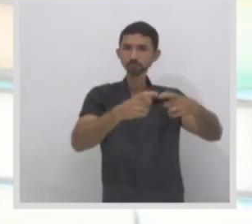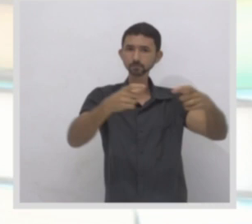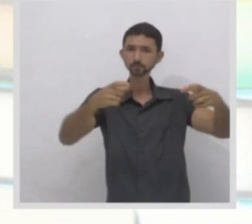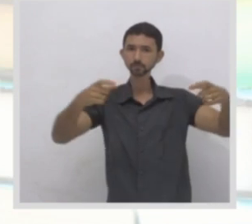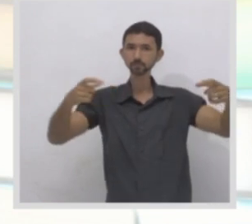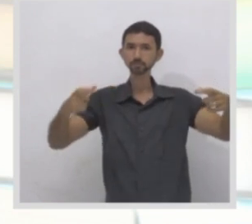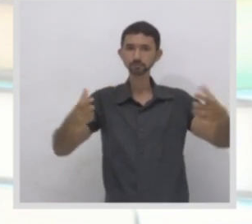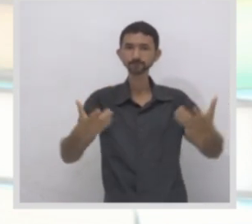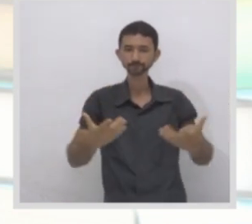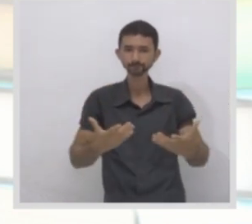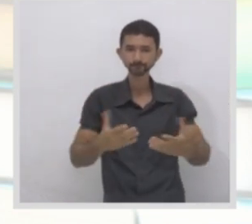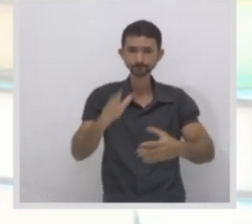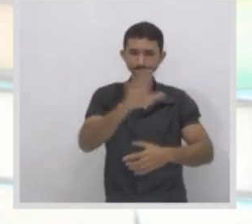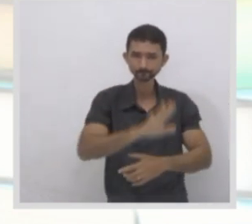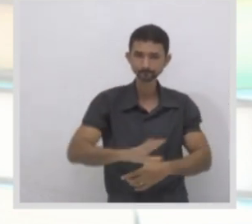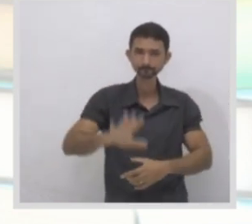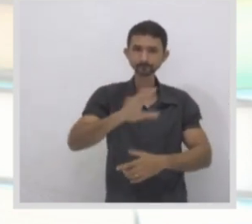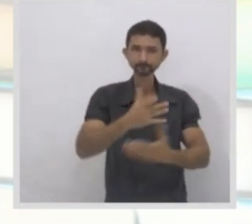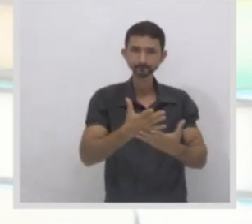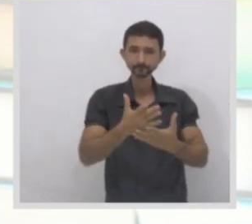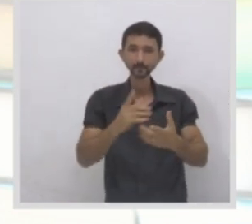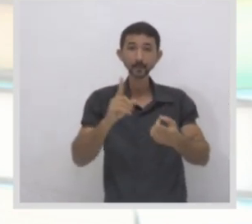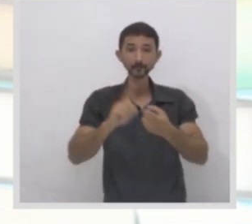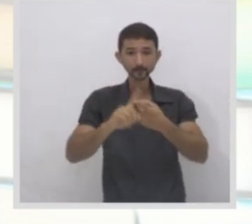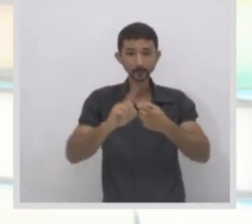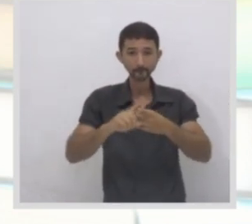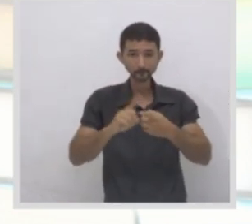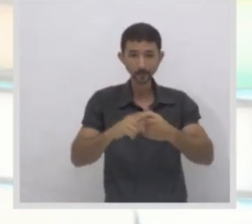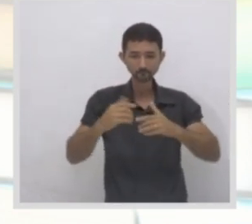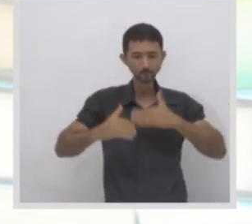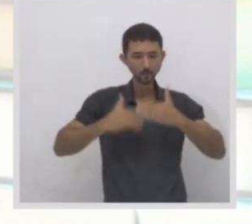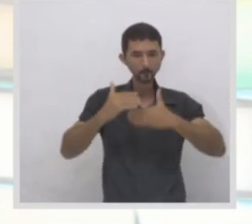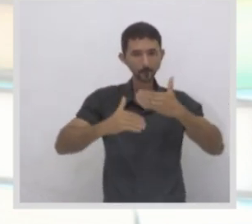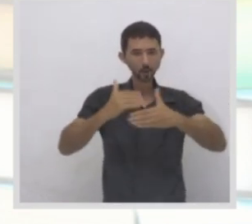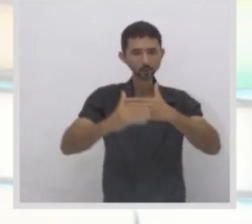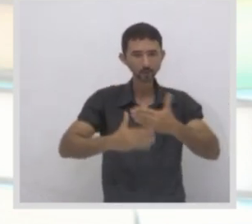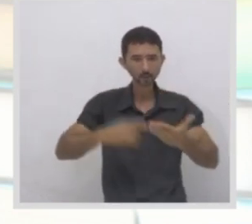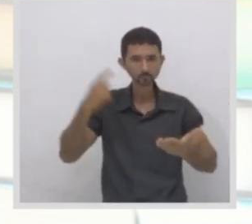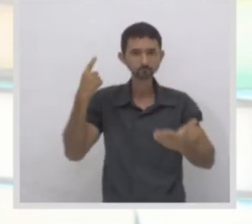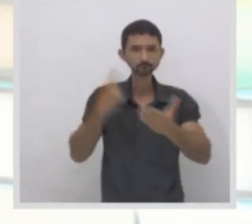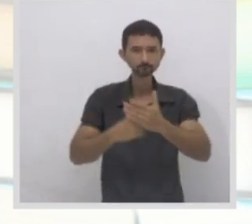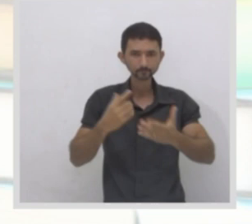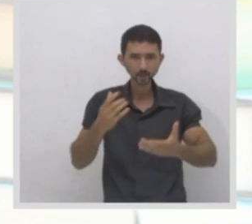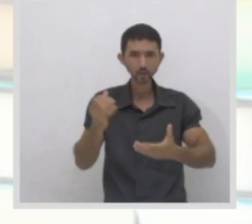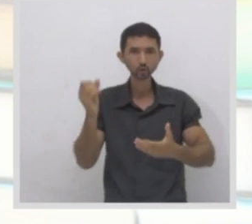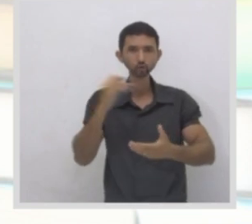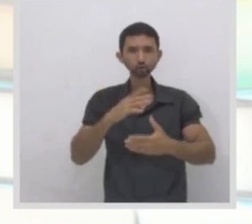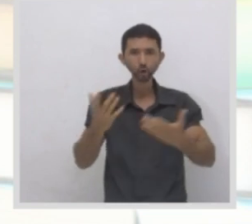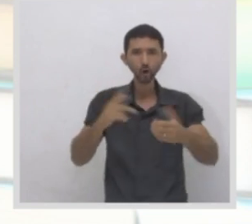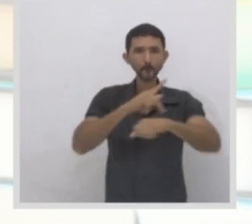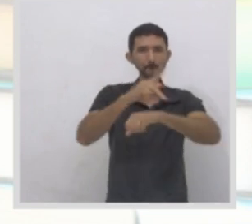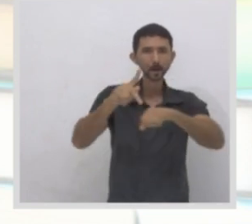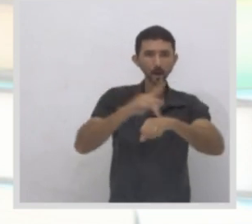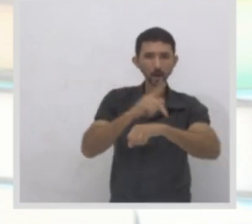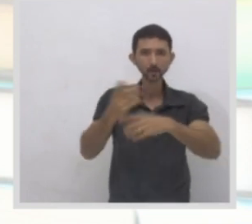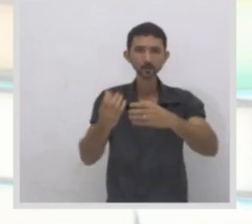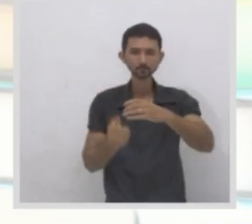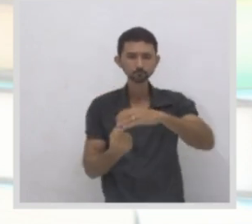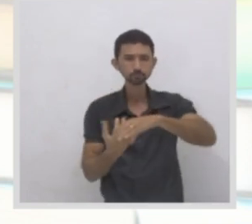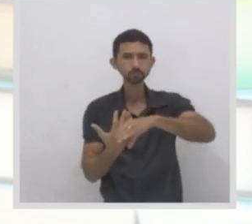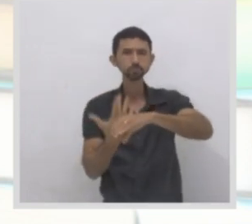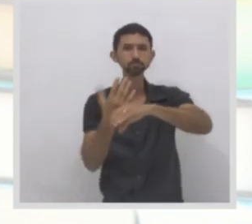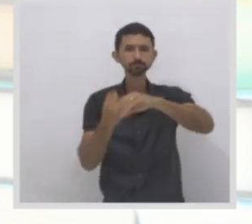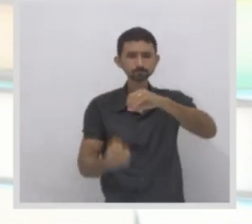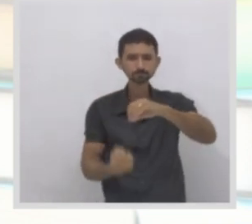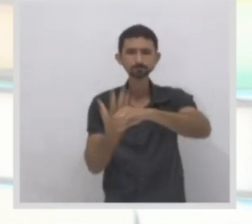né? E juntamente a esse processo de consolidação desses novos reinos, dessas novas